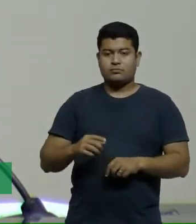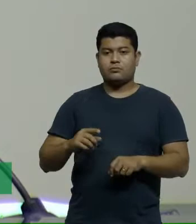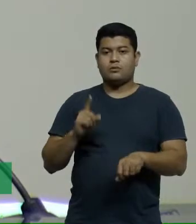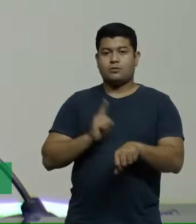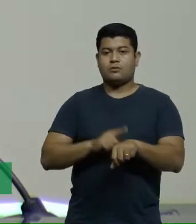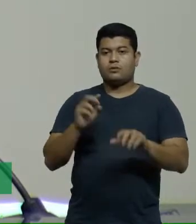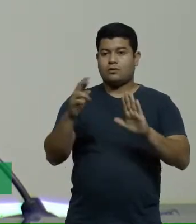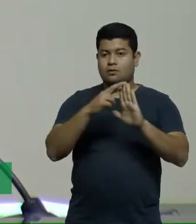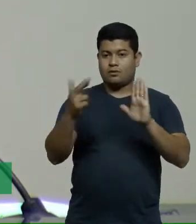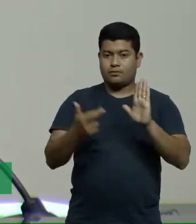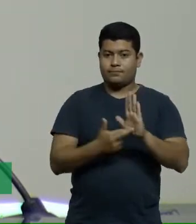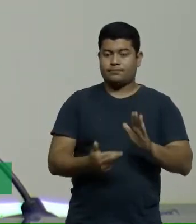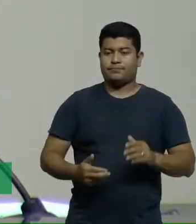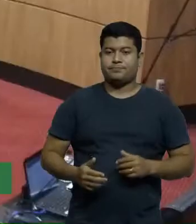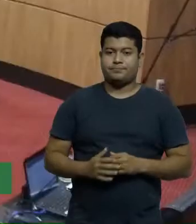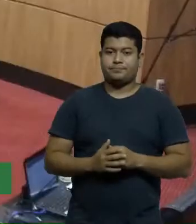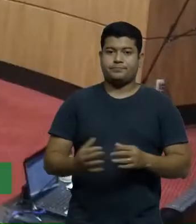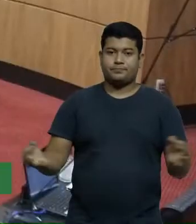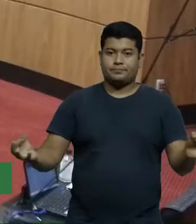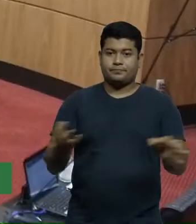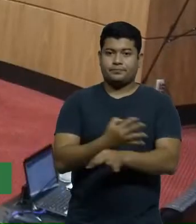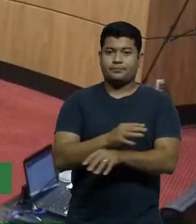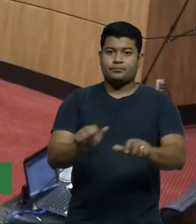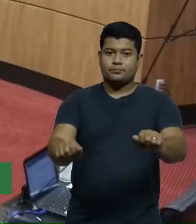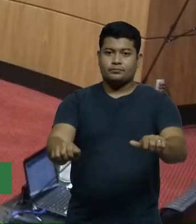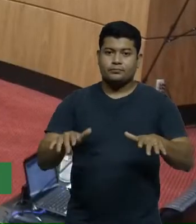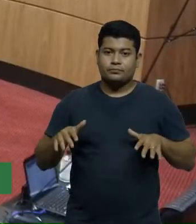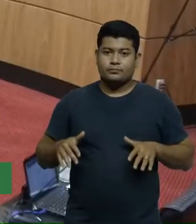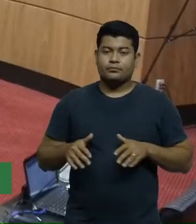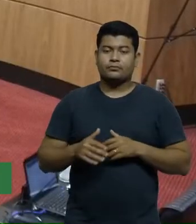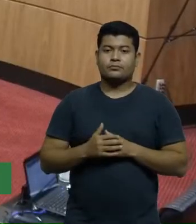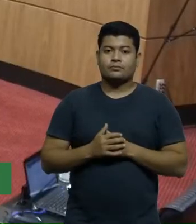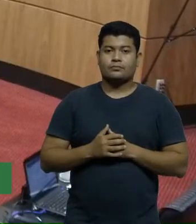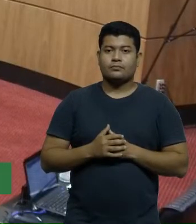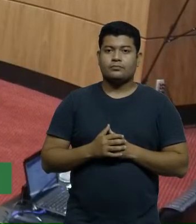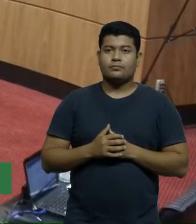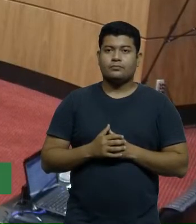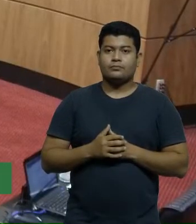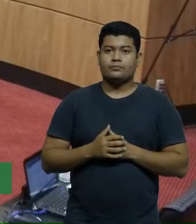no horário regimental. Está encerrada a sessão.